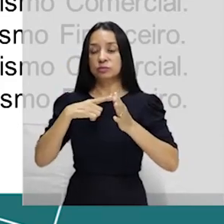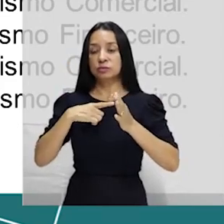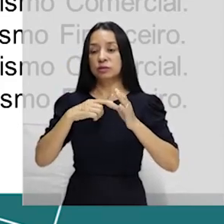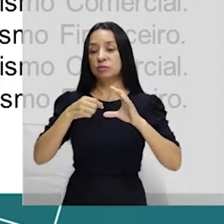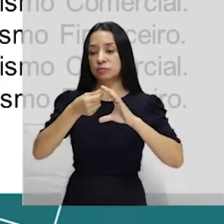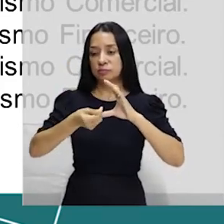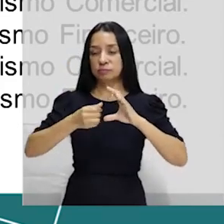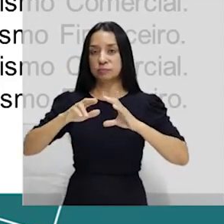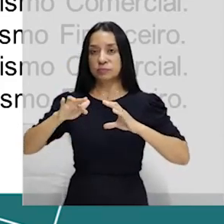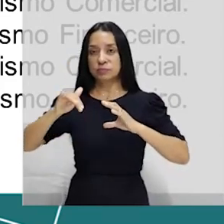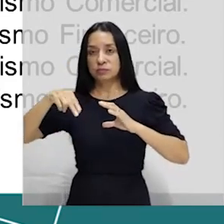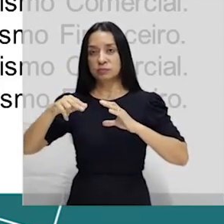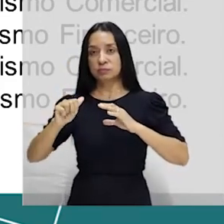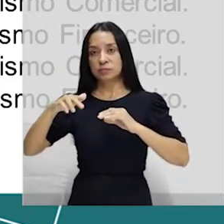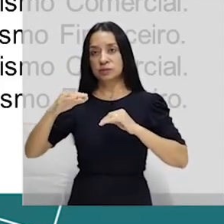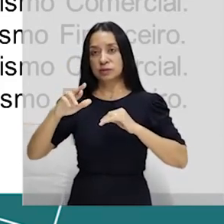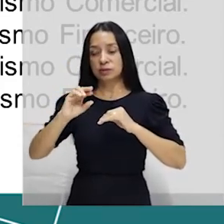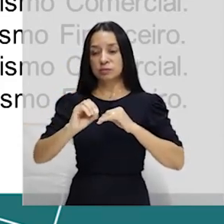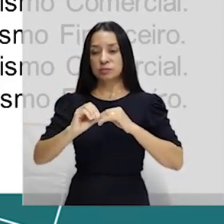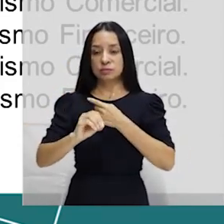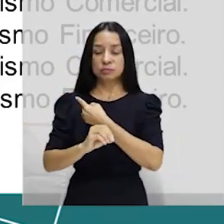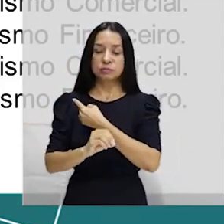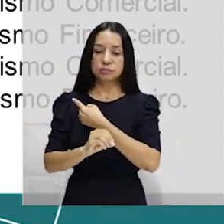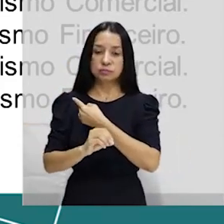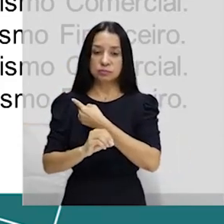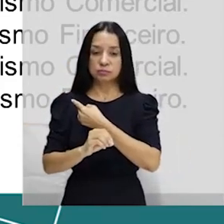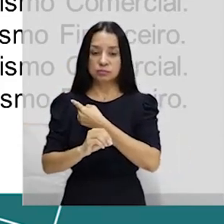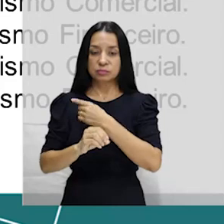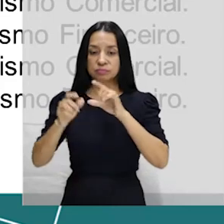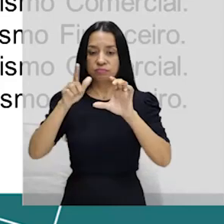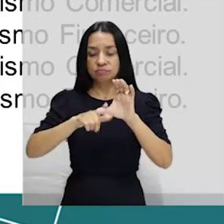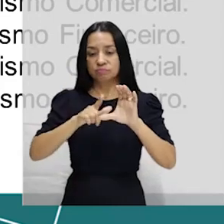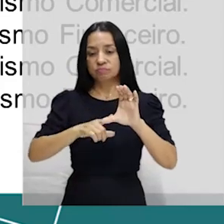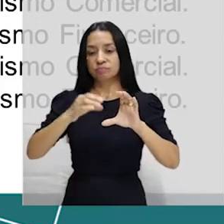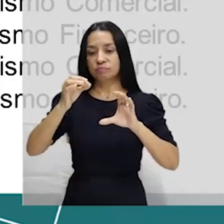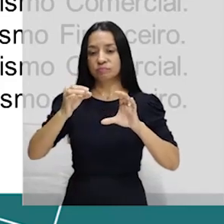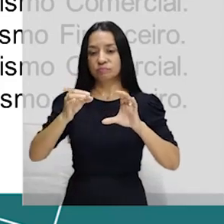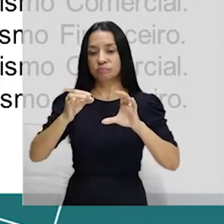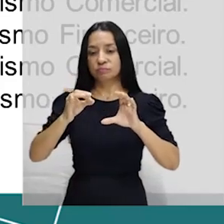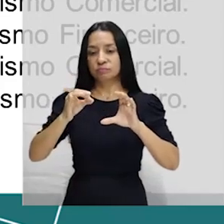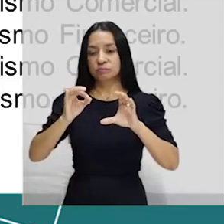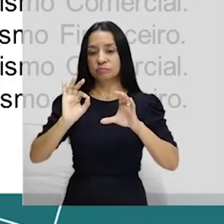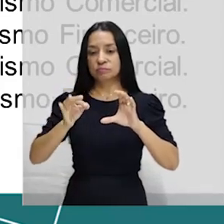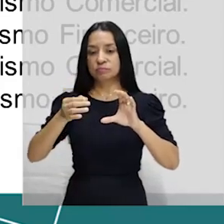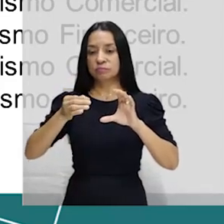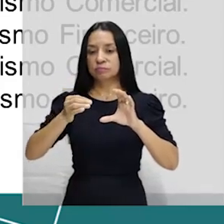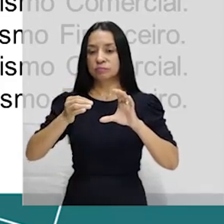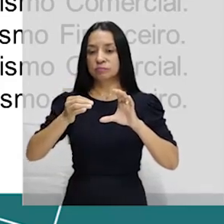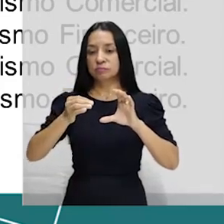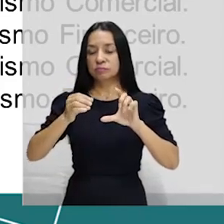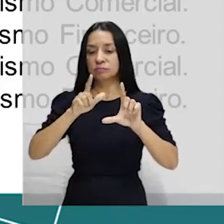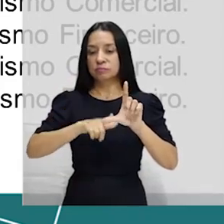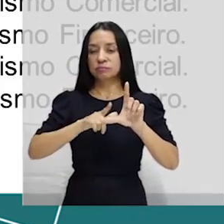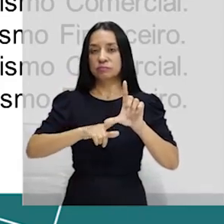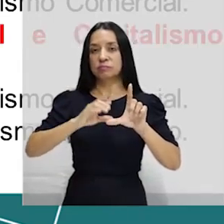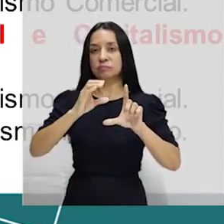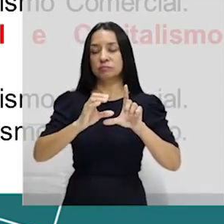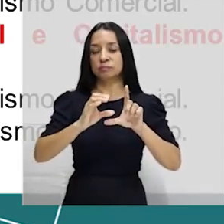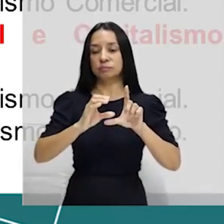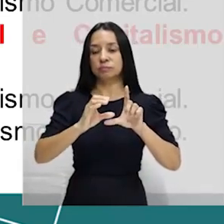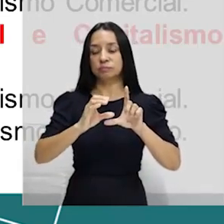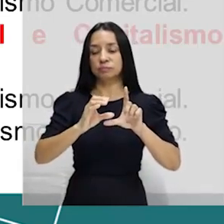economia girar. E depois, na década de 90, nós temos aí a entrada do sistema neoliberal, onde o Estado ele vai diminuir a sua